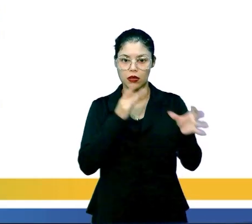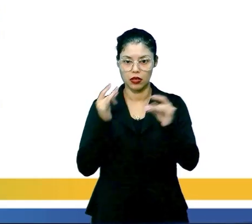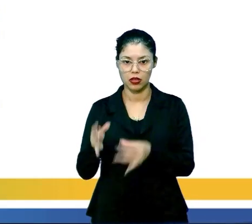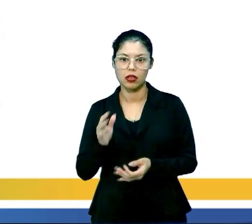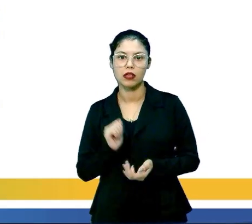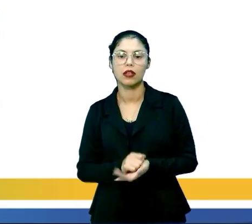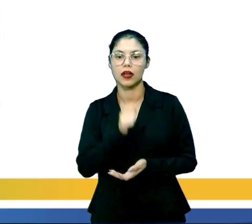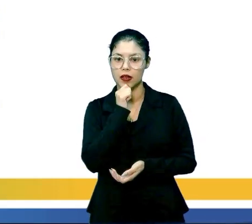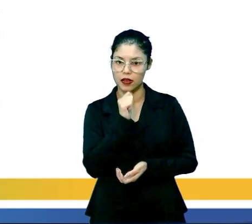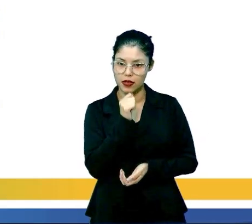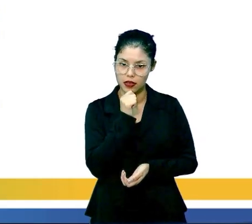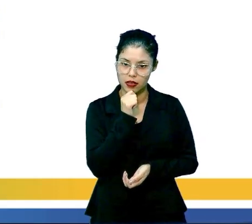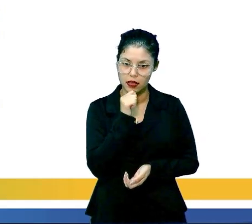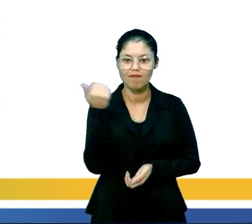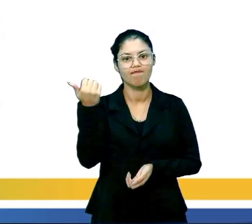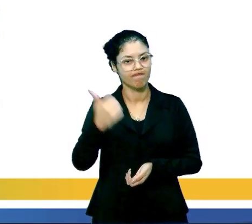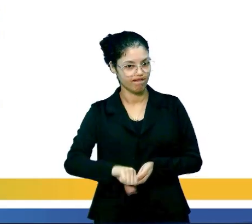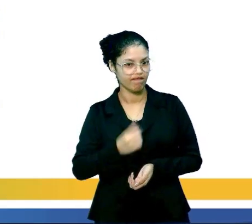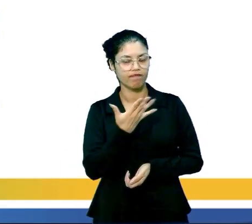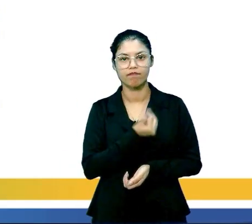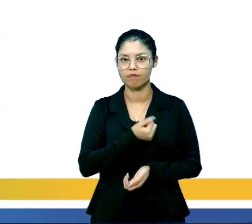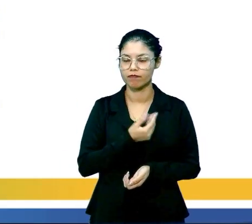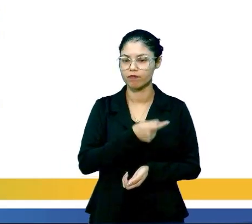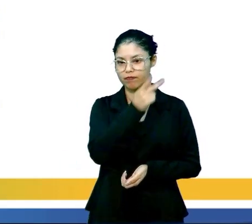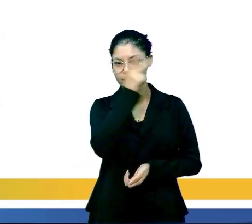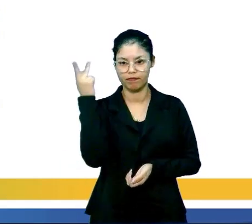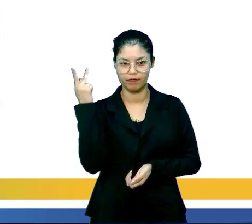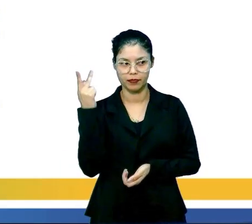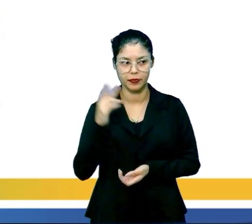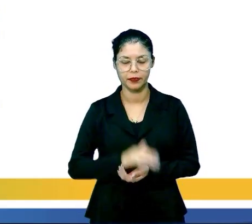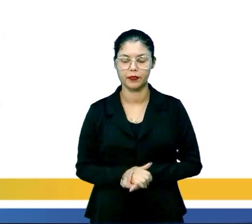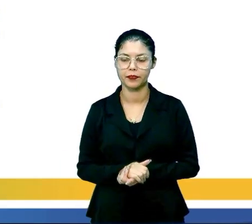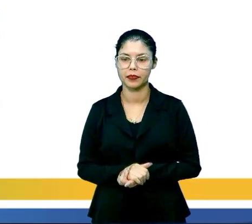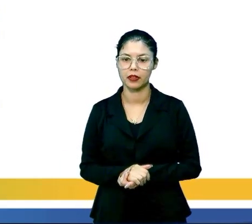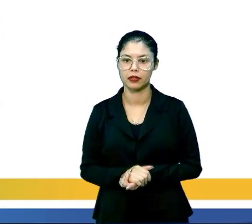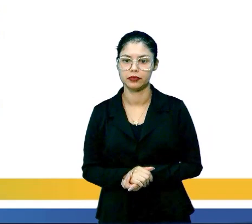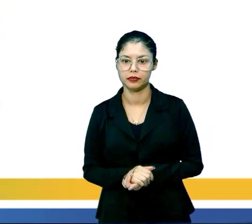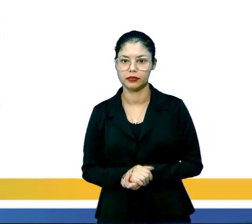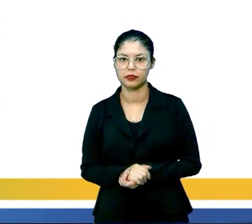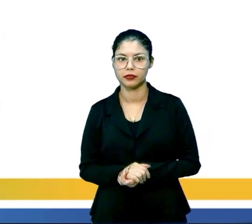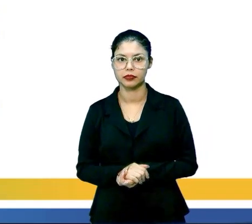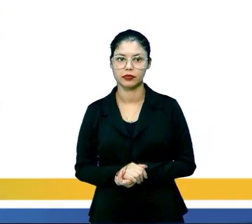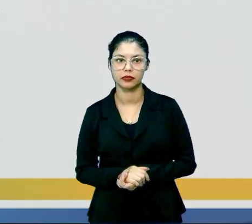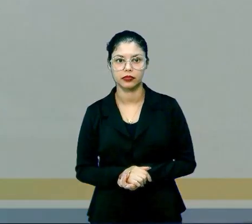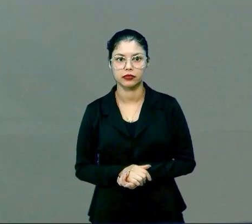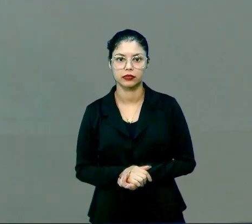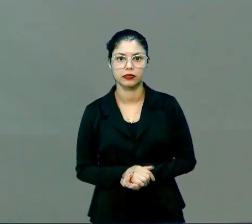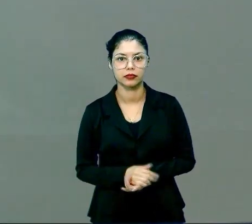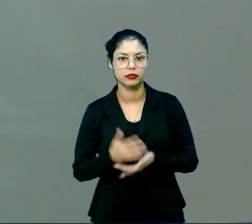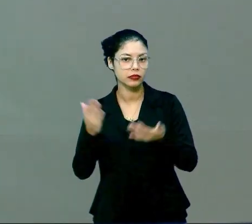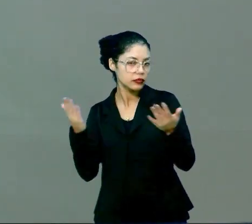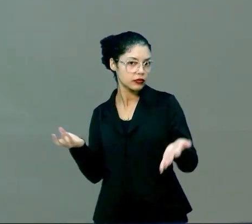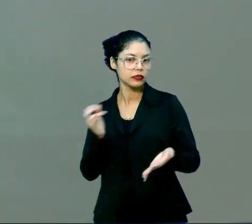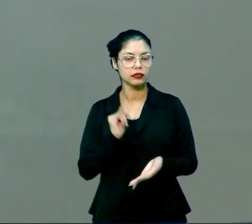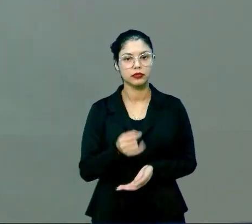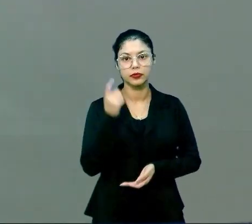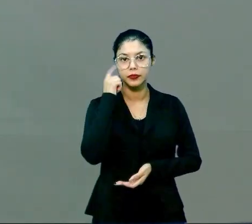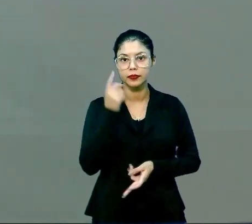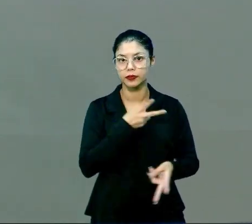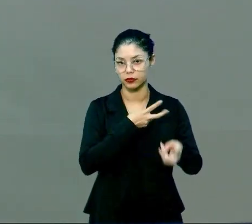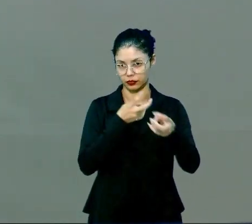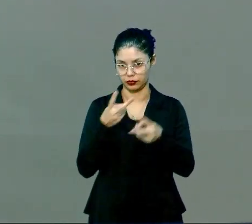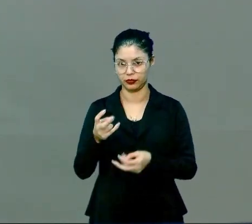estratégias comerciais que afetam negativamente inúmeros indivíduos. Se você parar